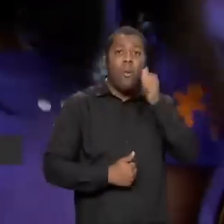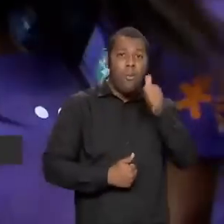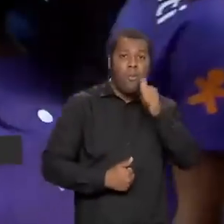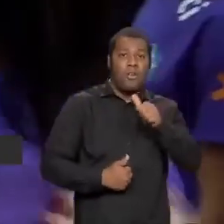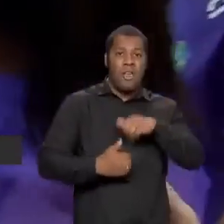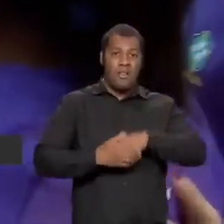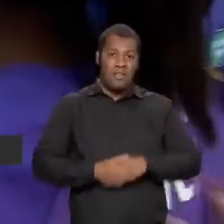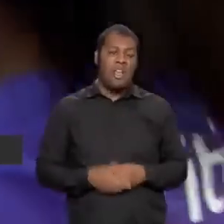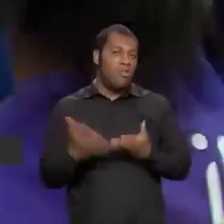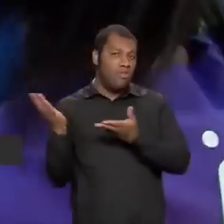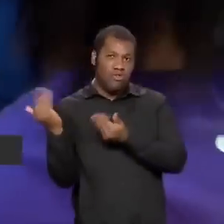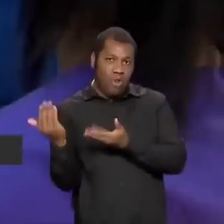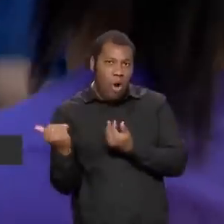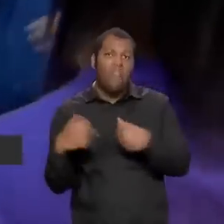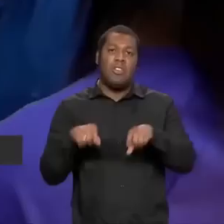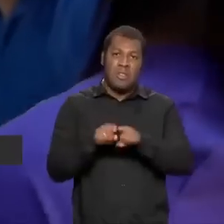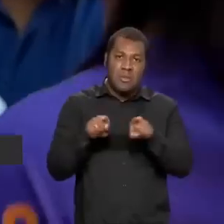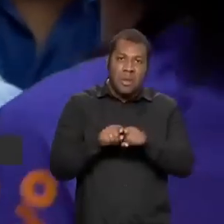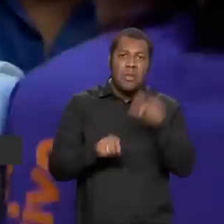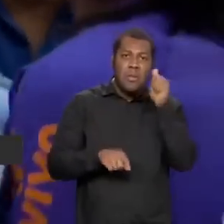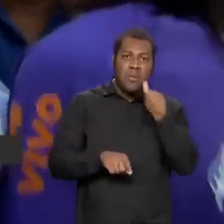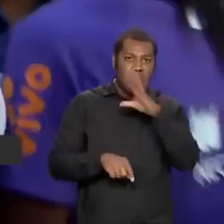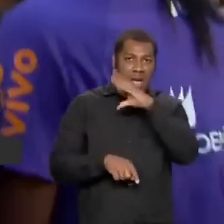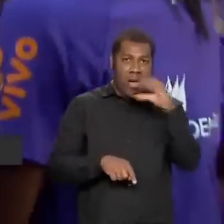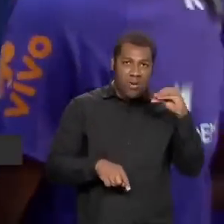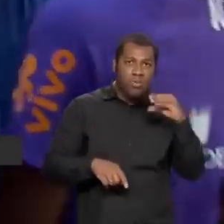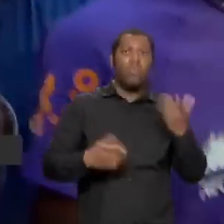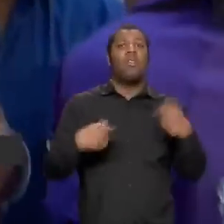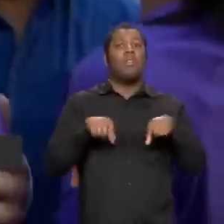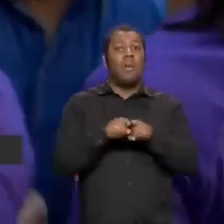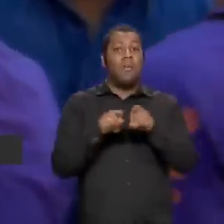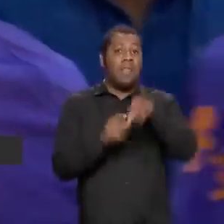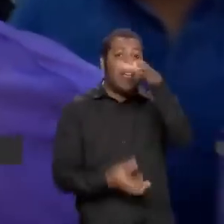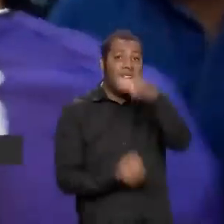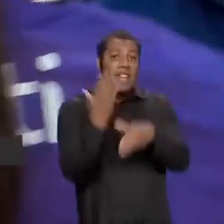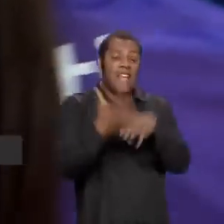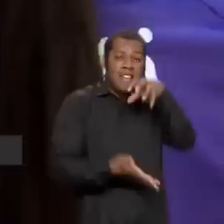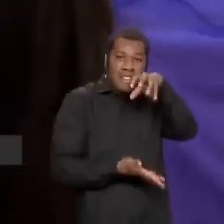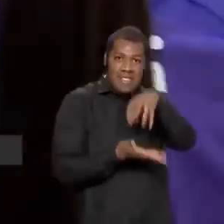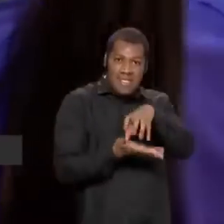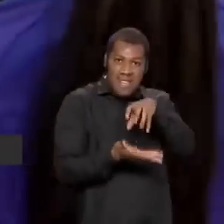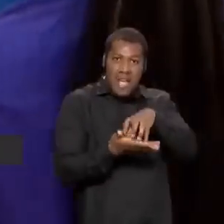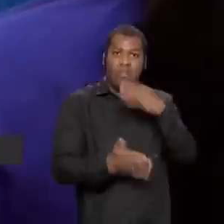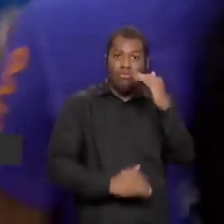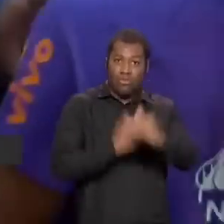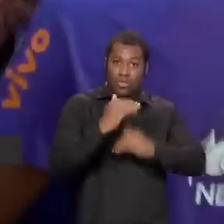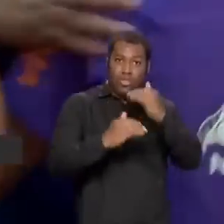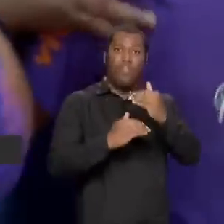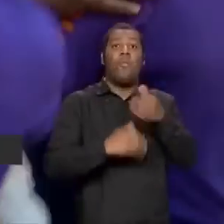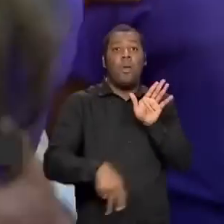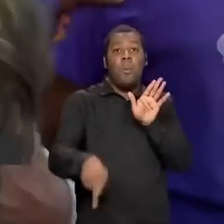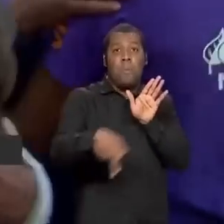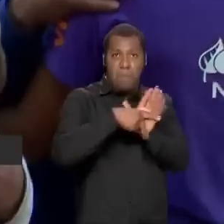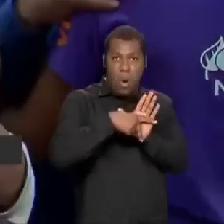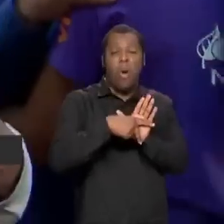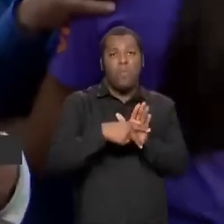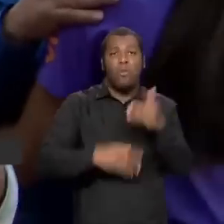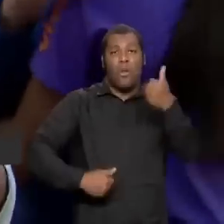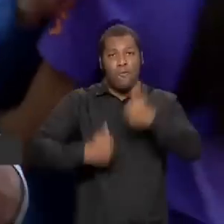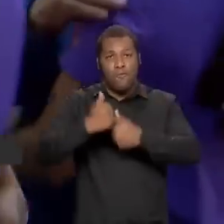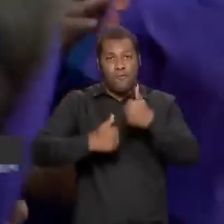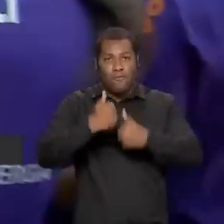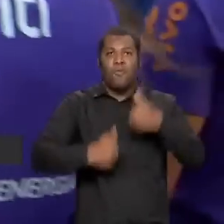mulheres, ampliação e implantação de centros de desenvolvimento especializados em futebol